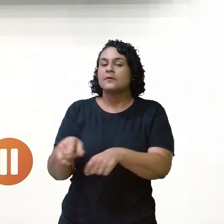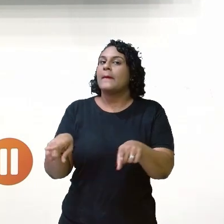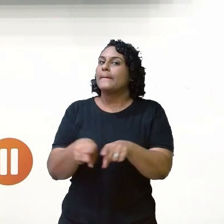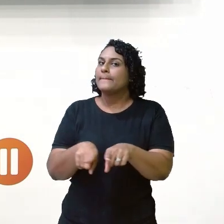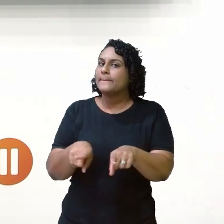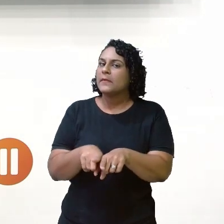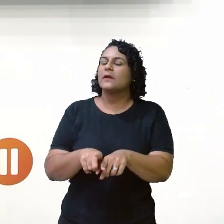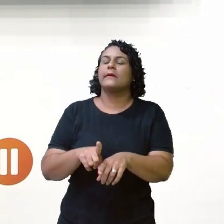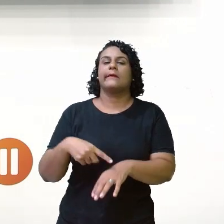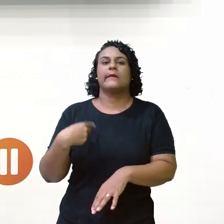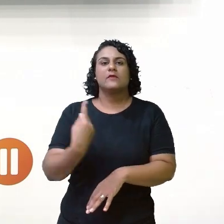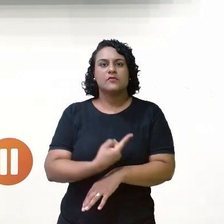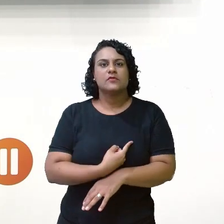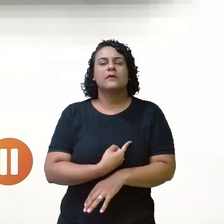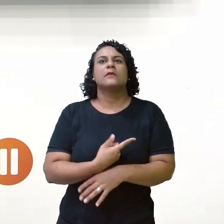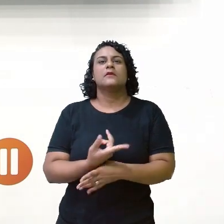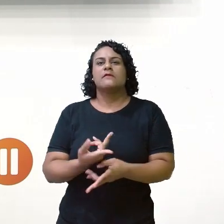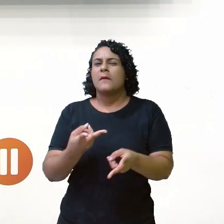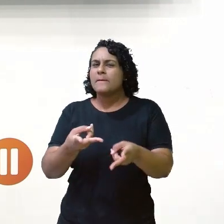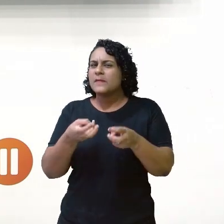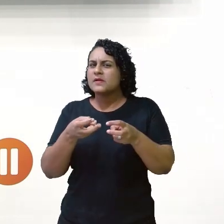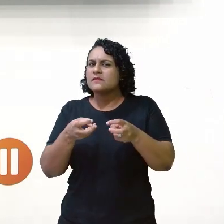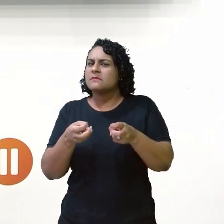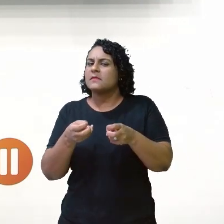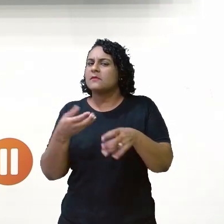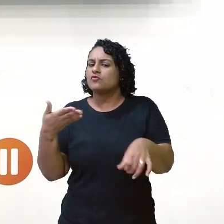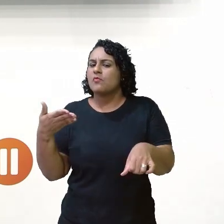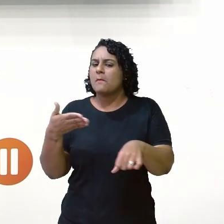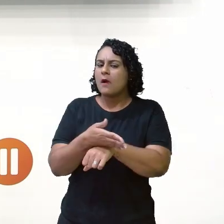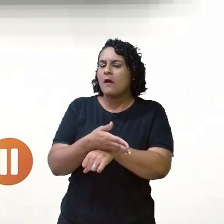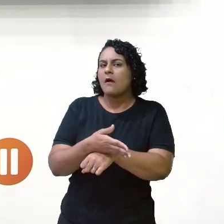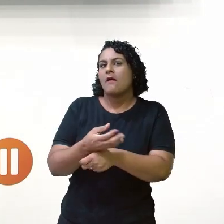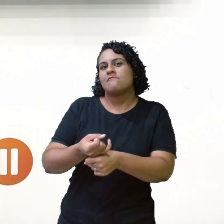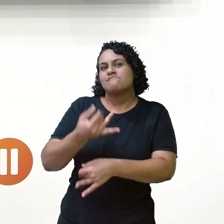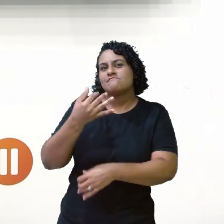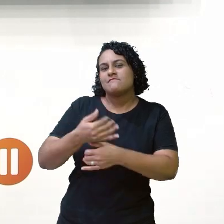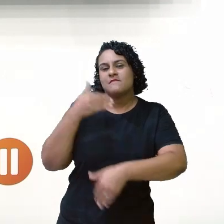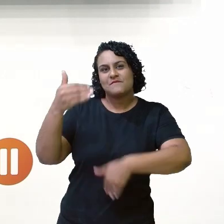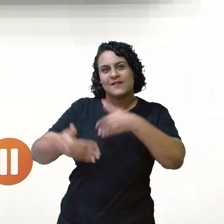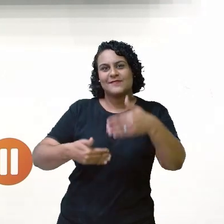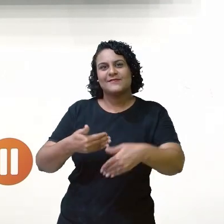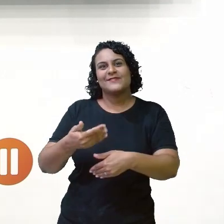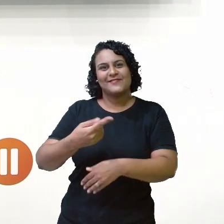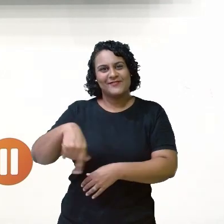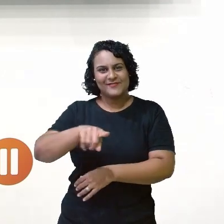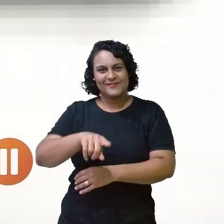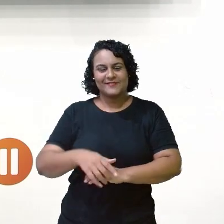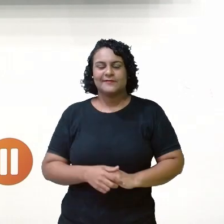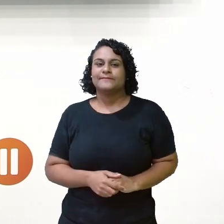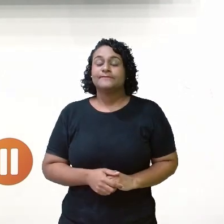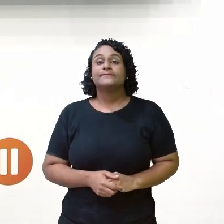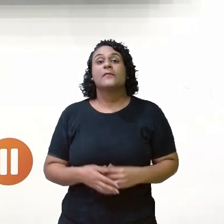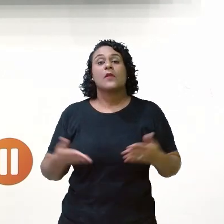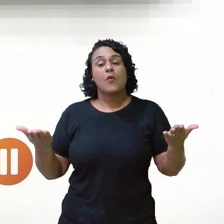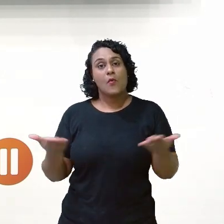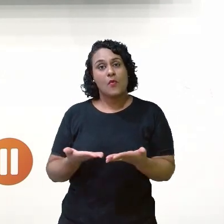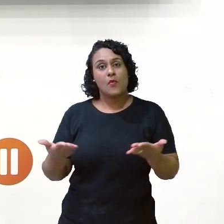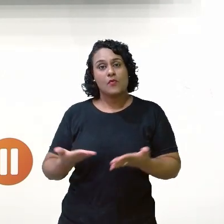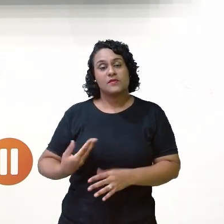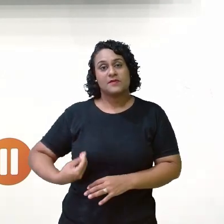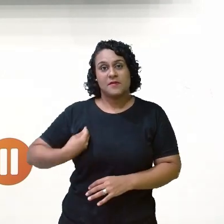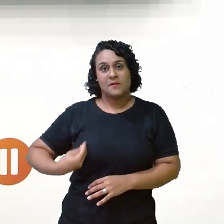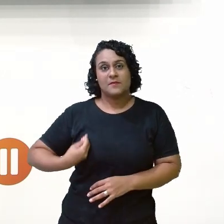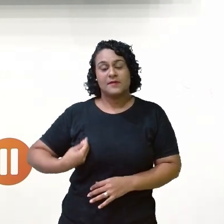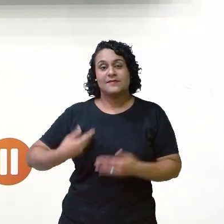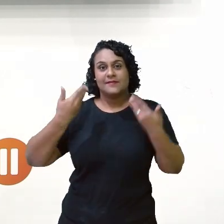vai acompanhando a participação de vocês lá no YouTube nas nossas aulas gravadas. Comigo aqui hoje temos a presença